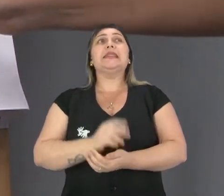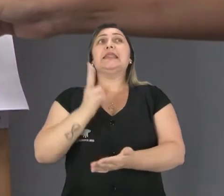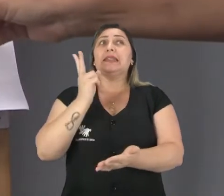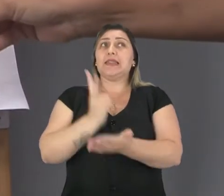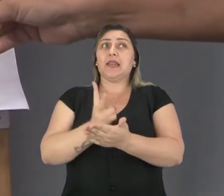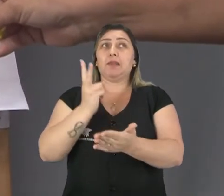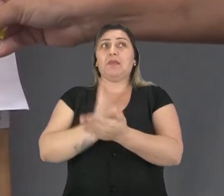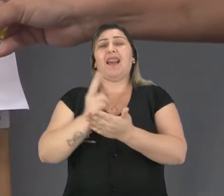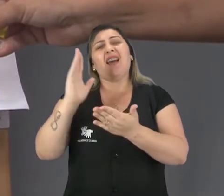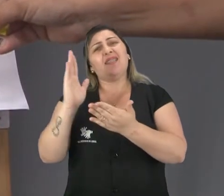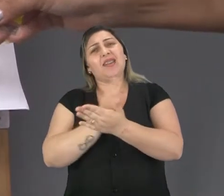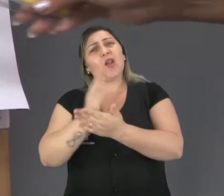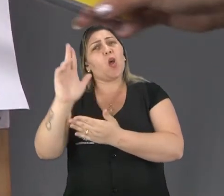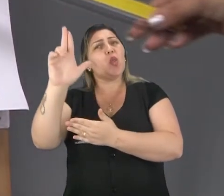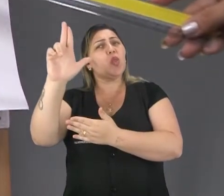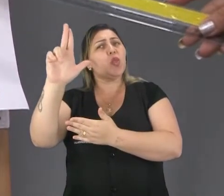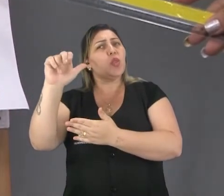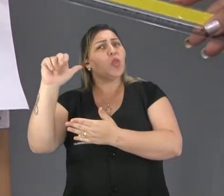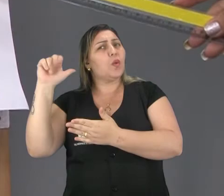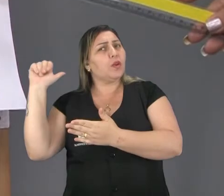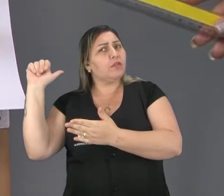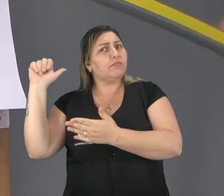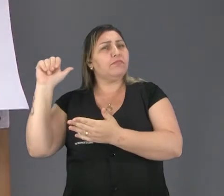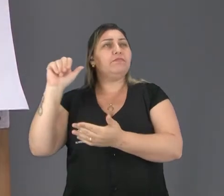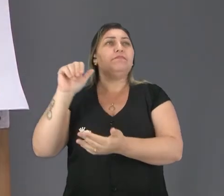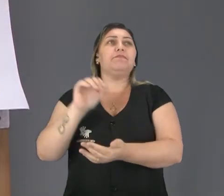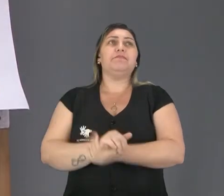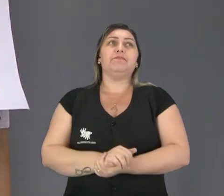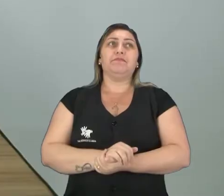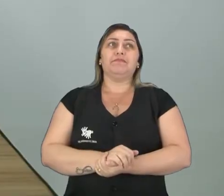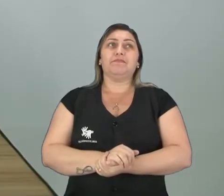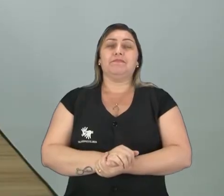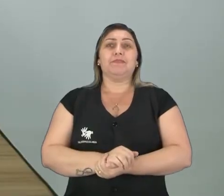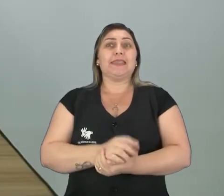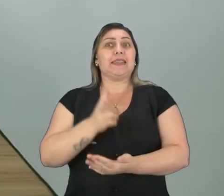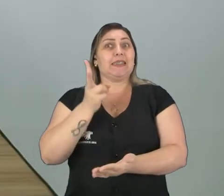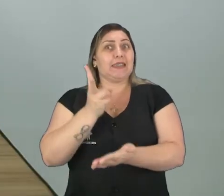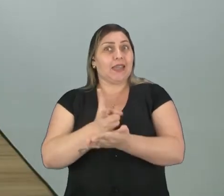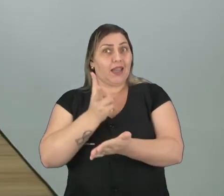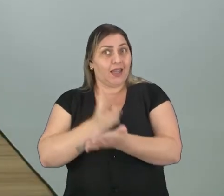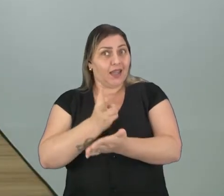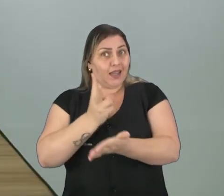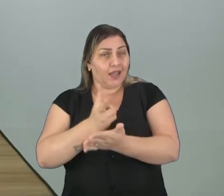Sempre, às vezes, nunca. E agora, hein?